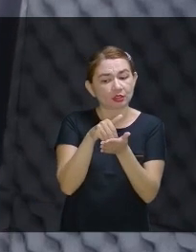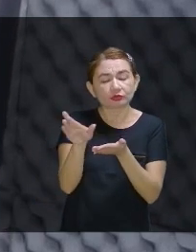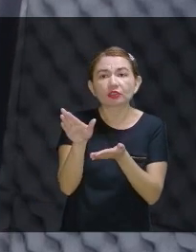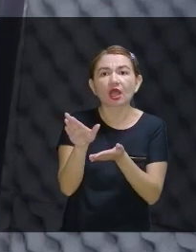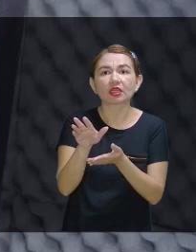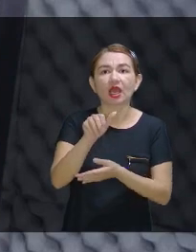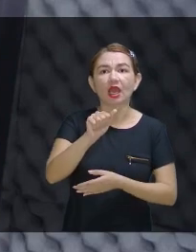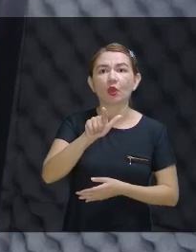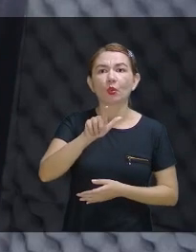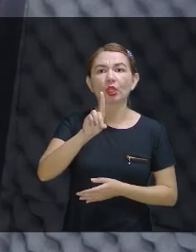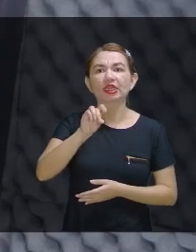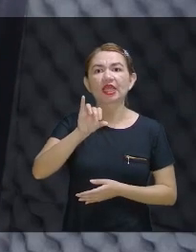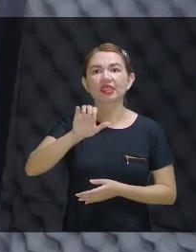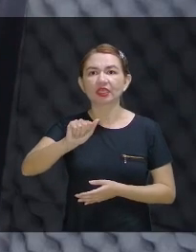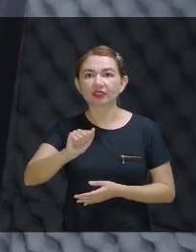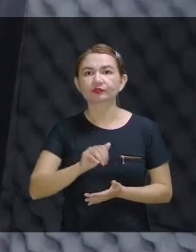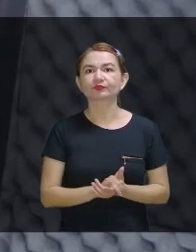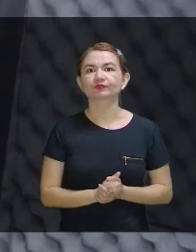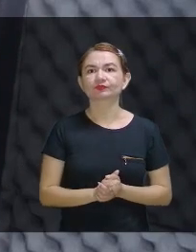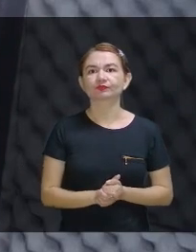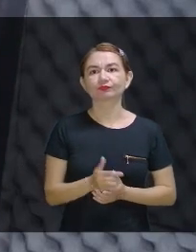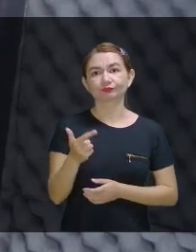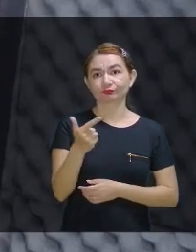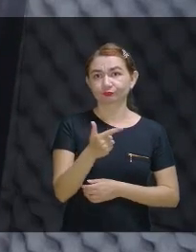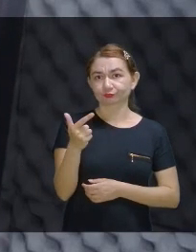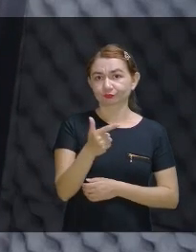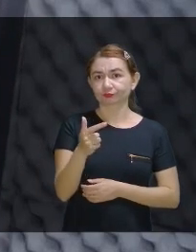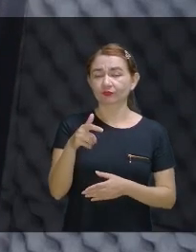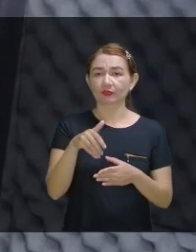aldeia. Segundo, a violência. Como elas não fizeram